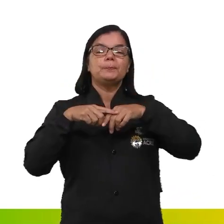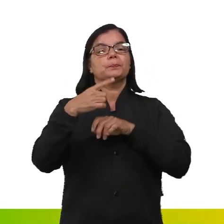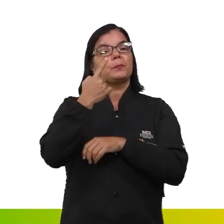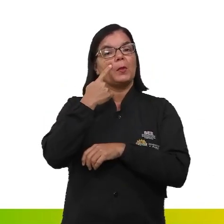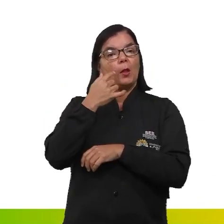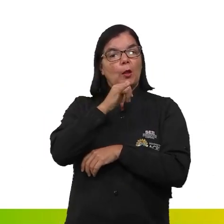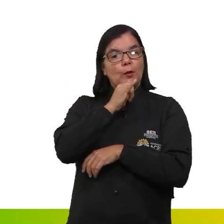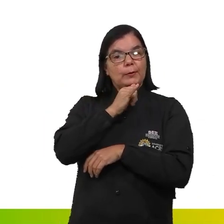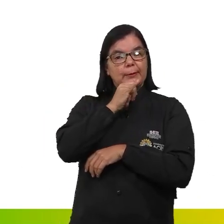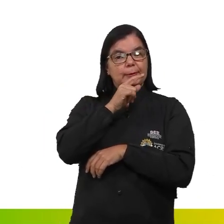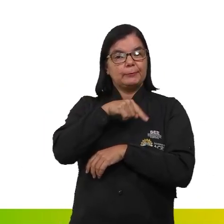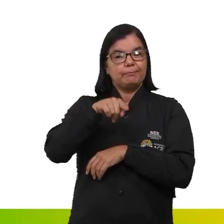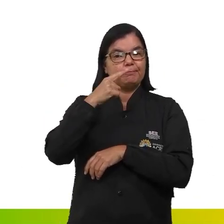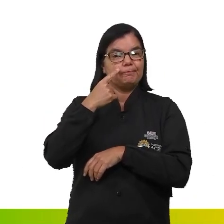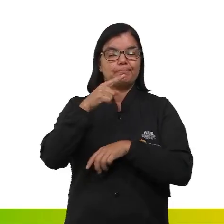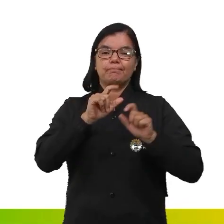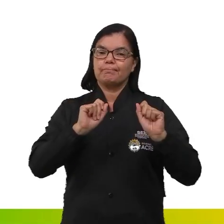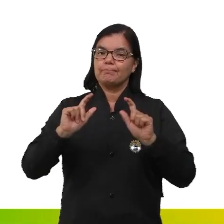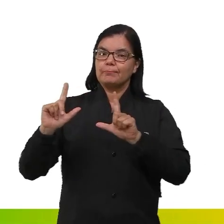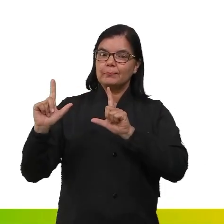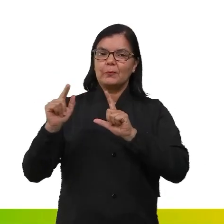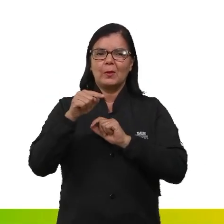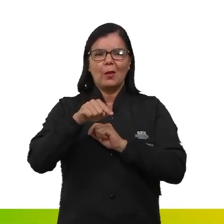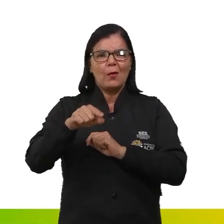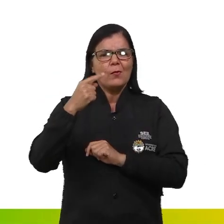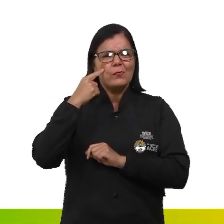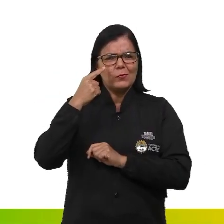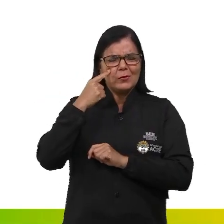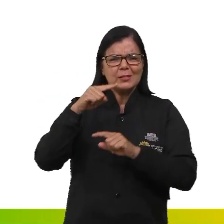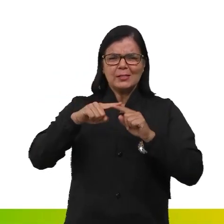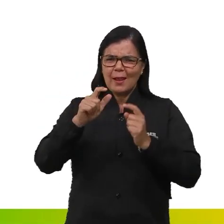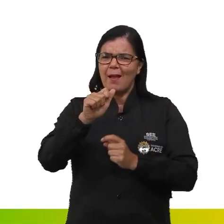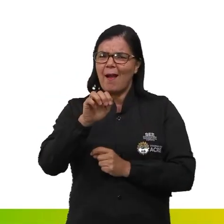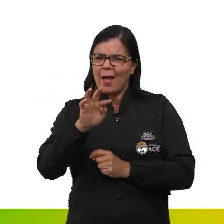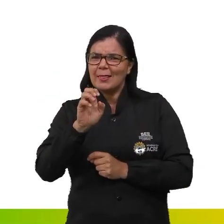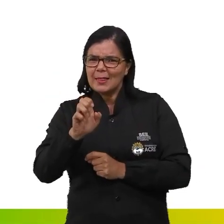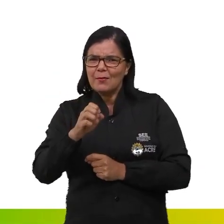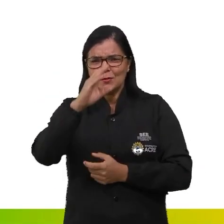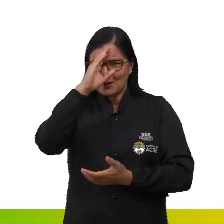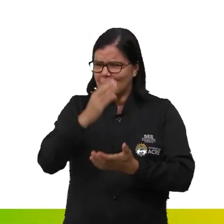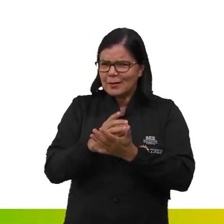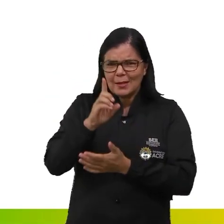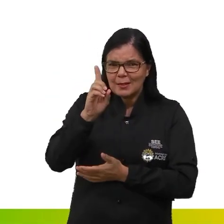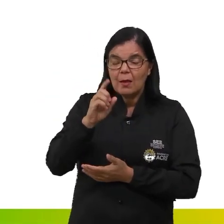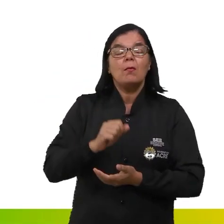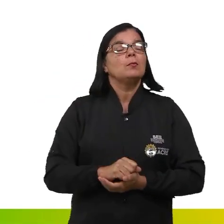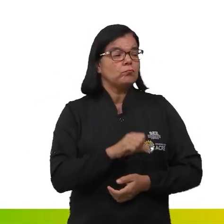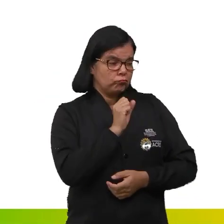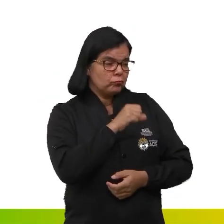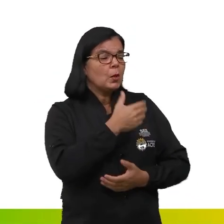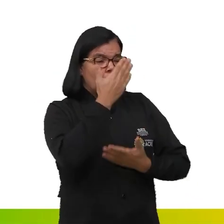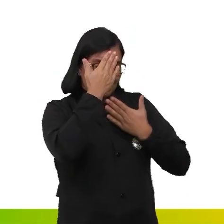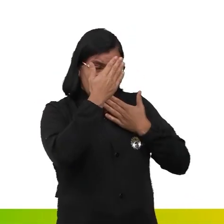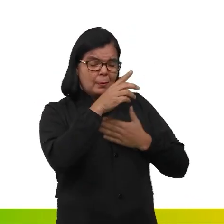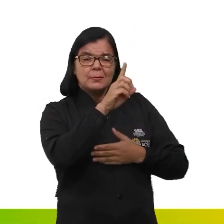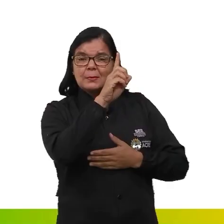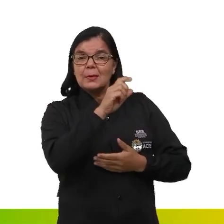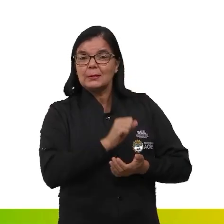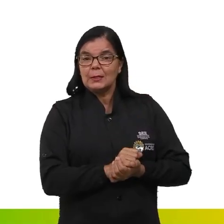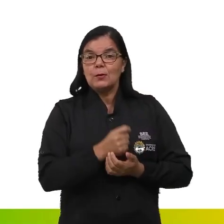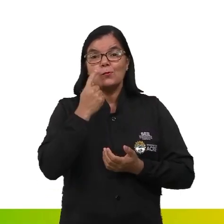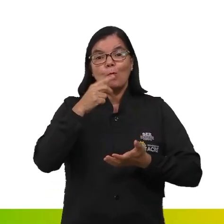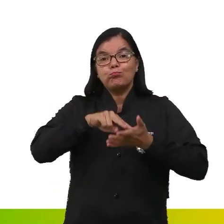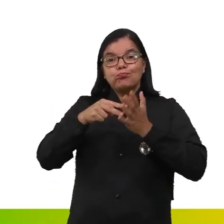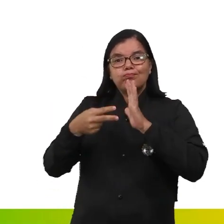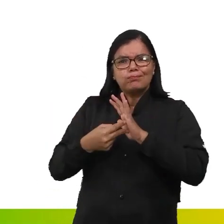tenho aí para vocês na tela. Olha só, você é ateu? Sou, graças a Deus. Observa que eu tenho aqui um